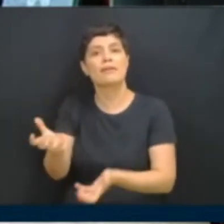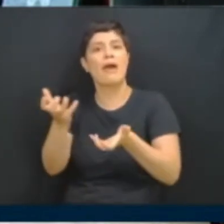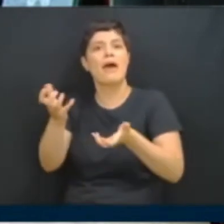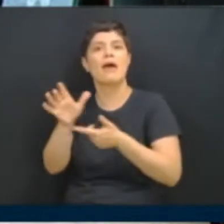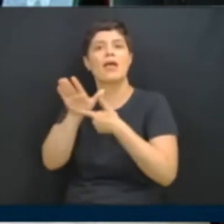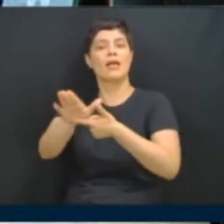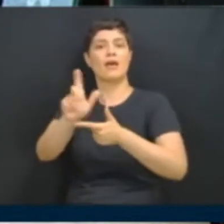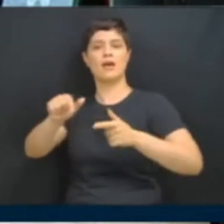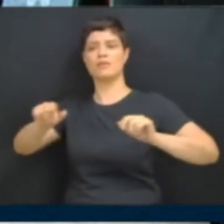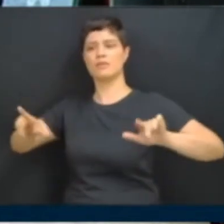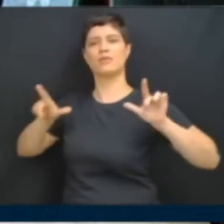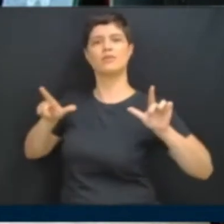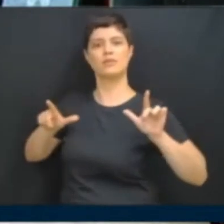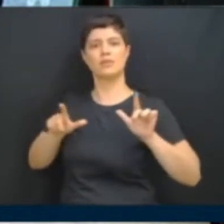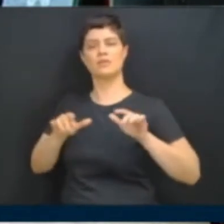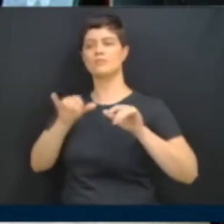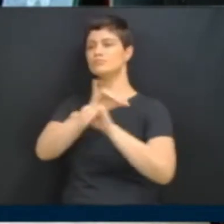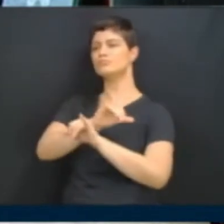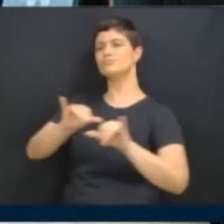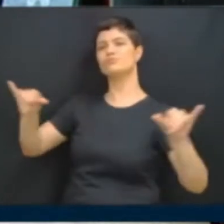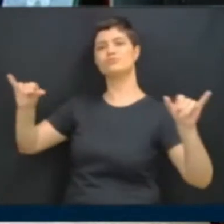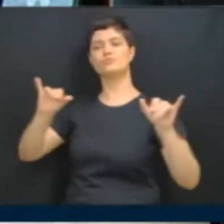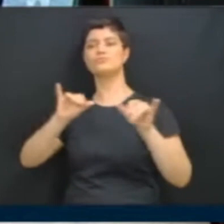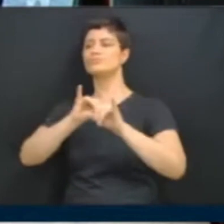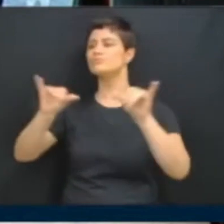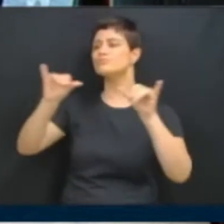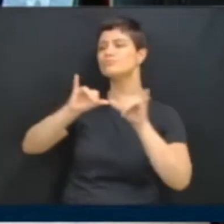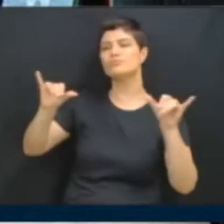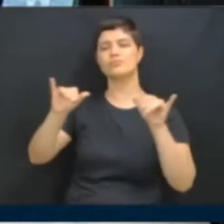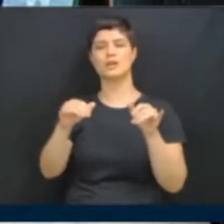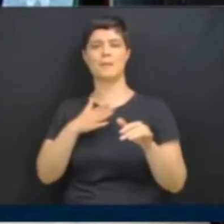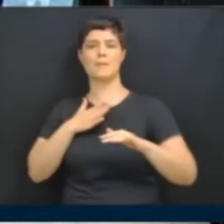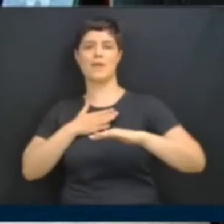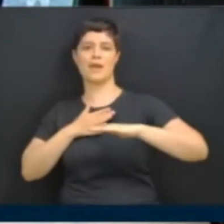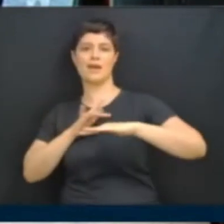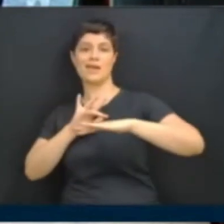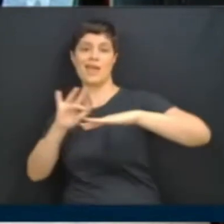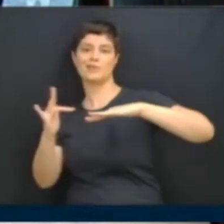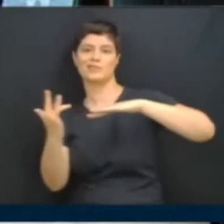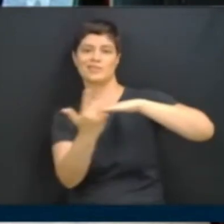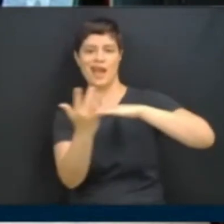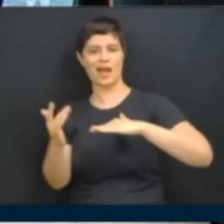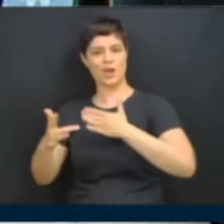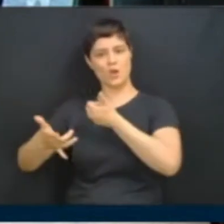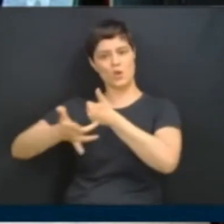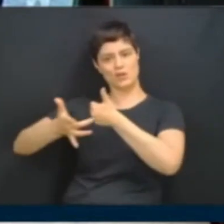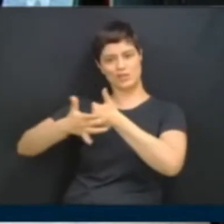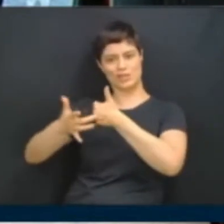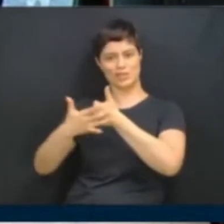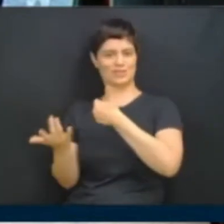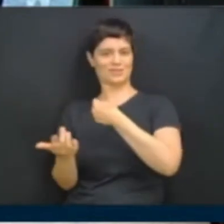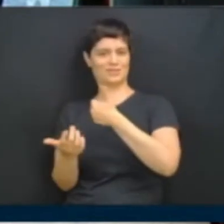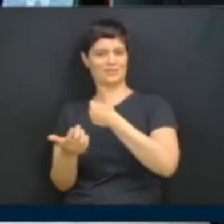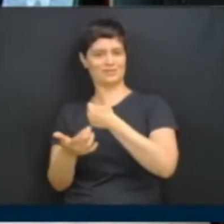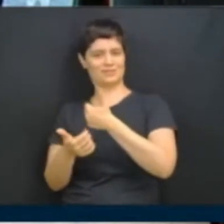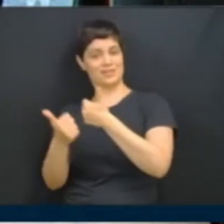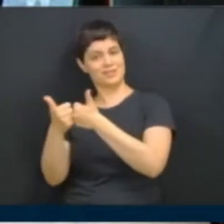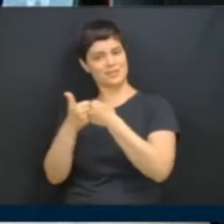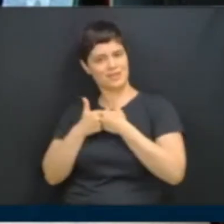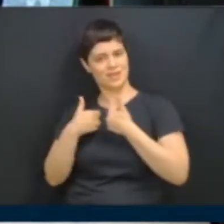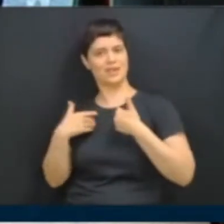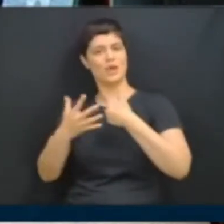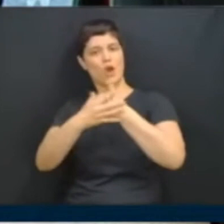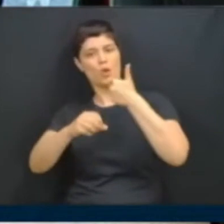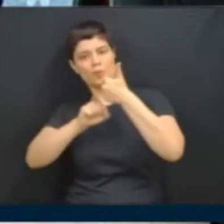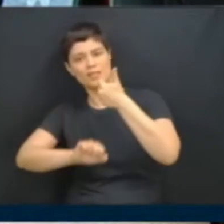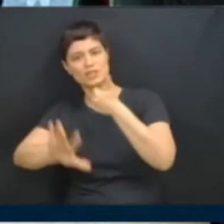E a sua deformação para o uso da sua rede social, para a sua curtida, para o seu like, para o seu